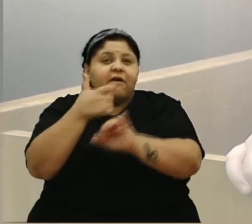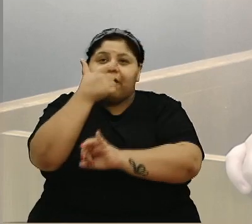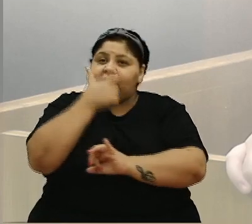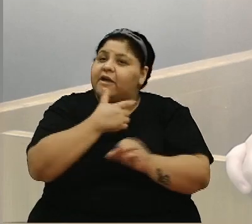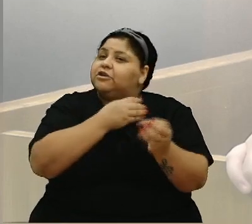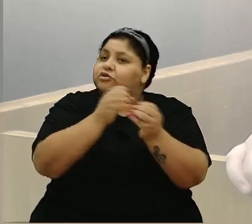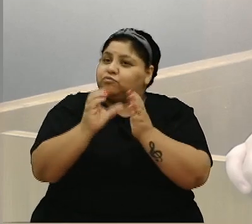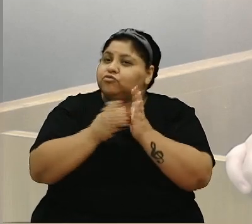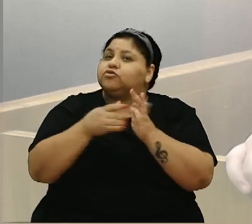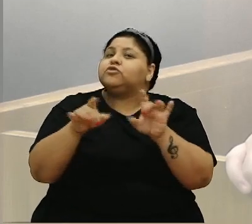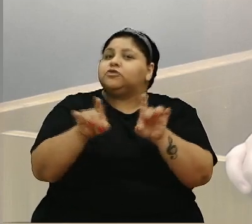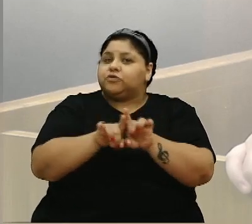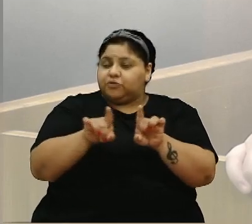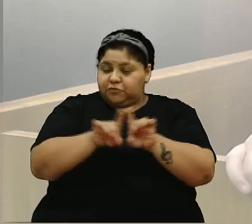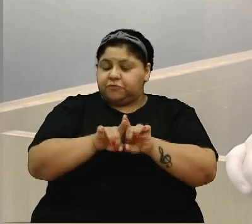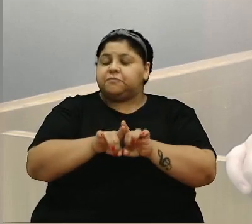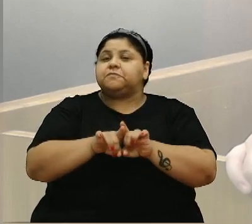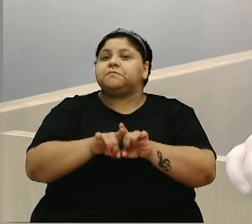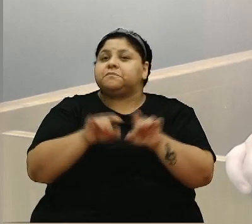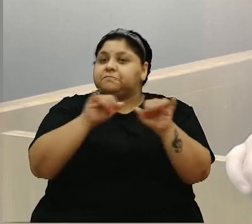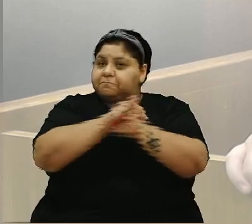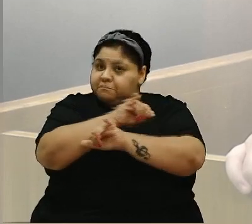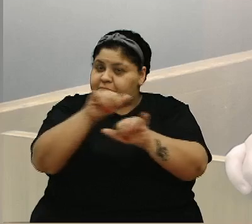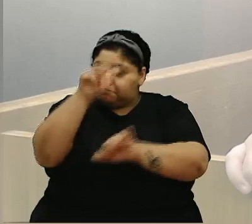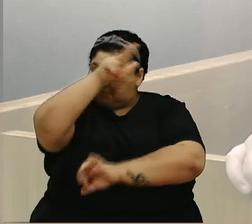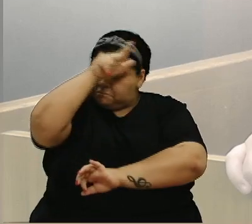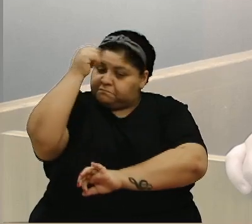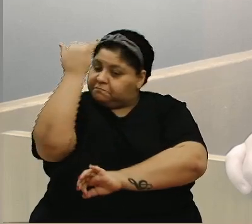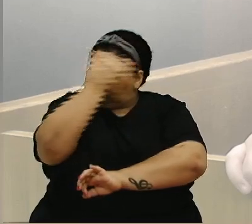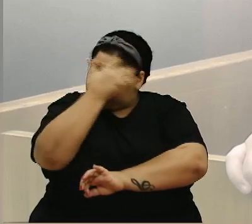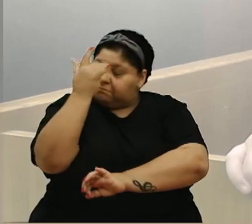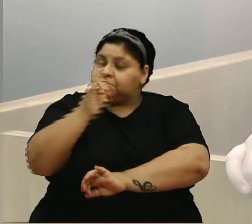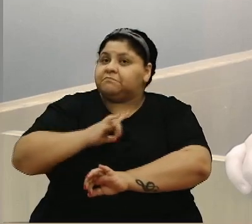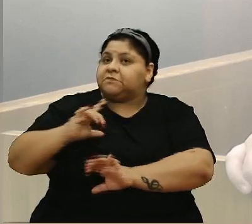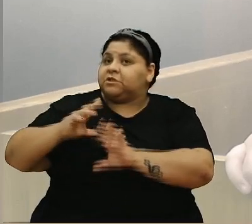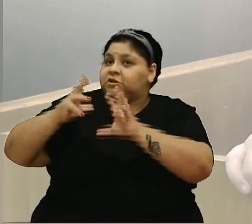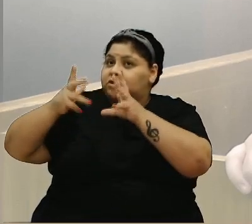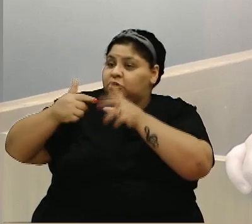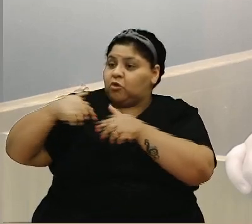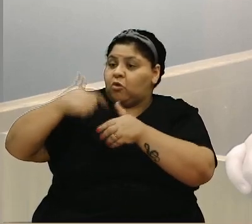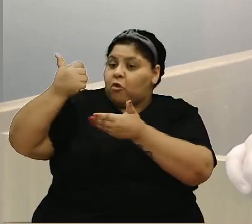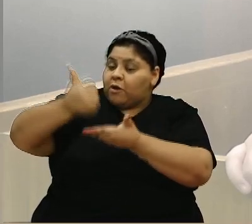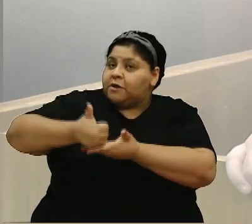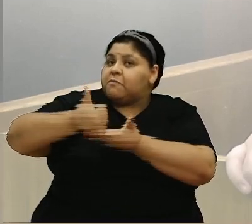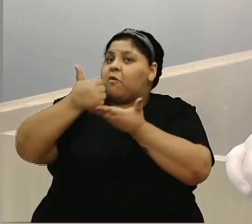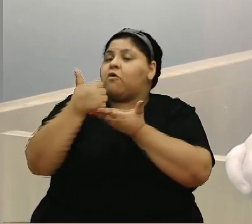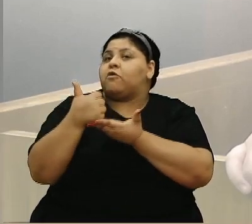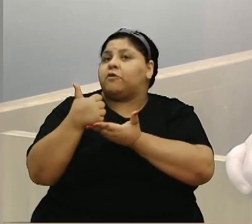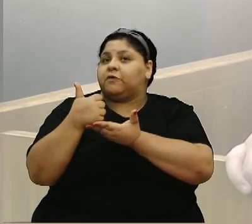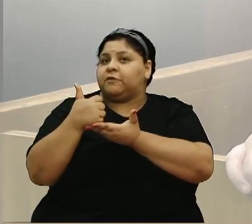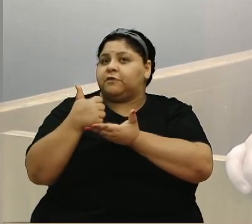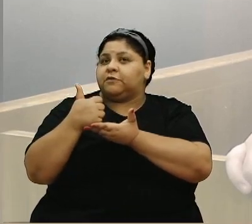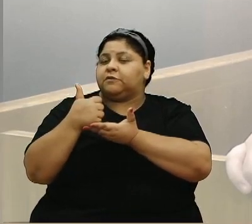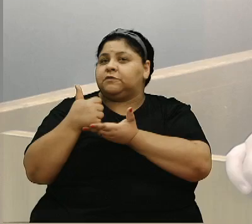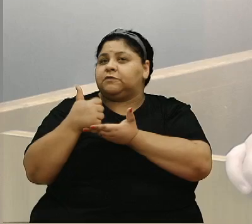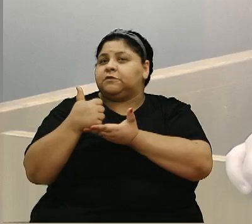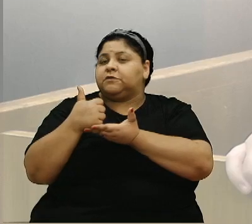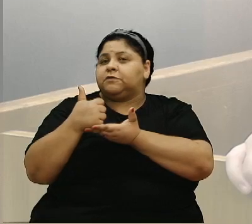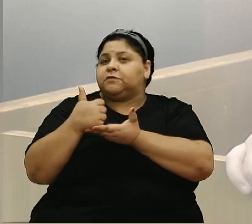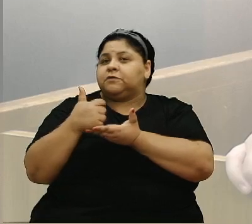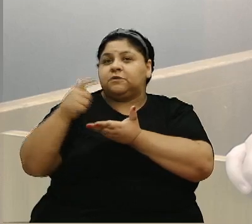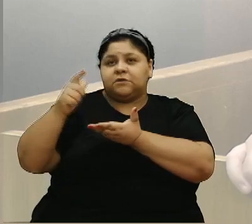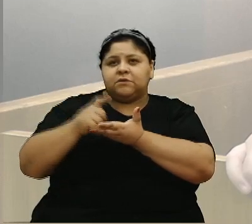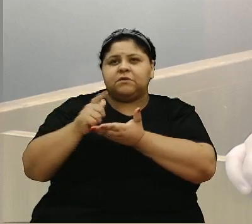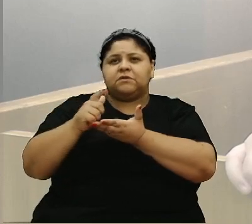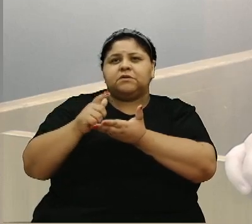outros partidos, sei que o MDB, outros partidos também avisaram o prefeito Adiló. Ele tem tudo com esse apoio, e eu aqui saúdo a vereadora Andressa aqui presente, que